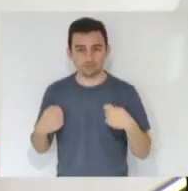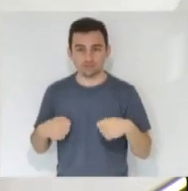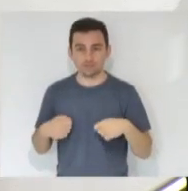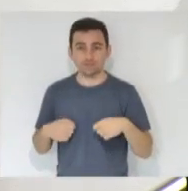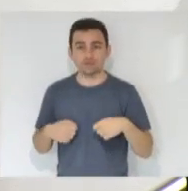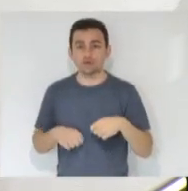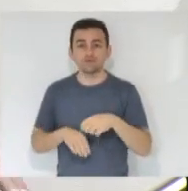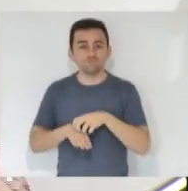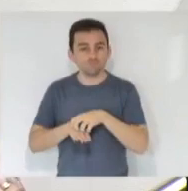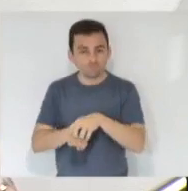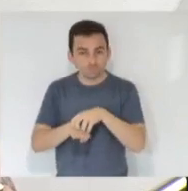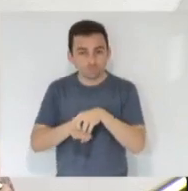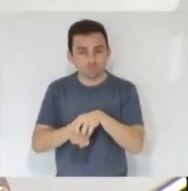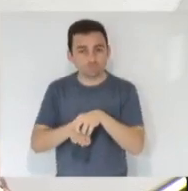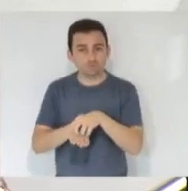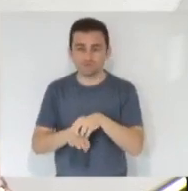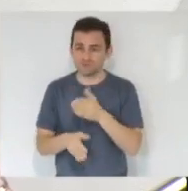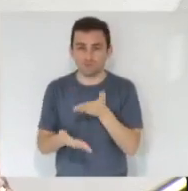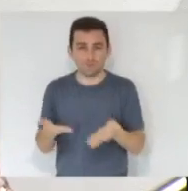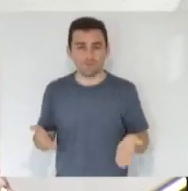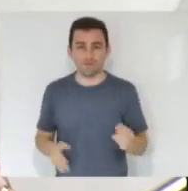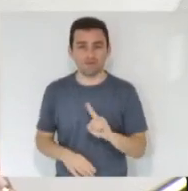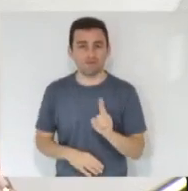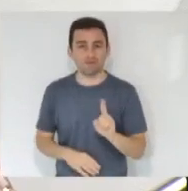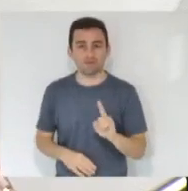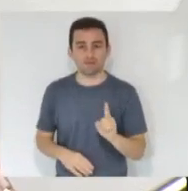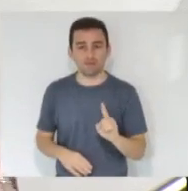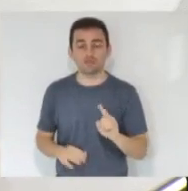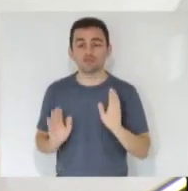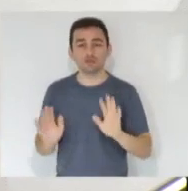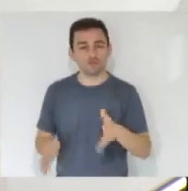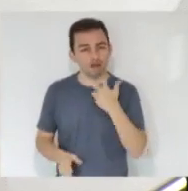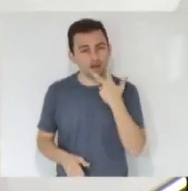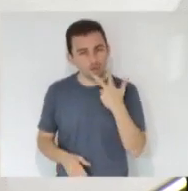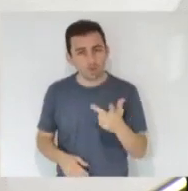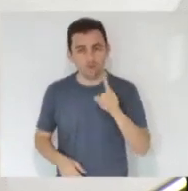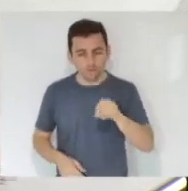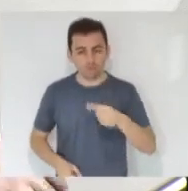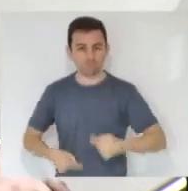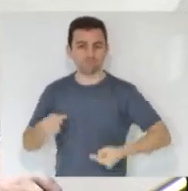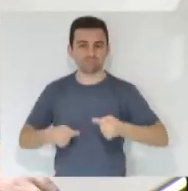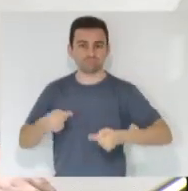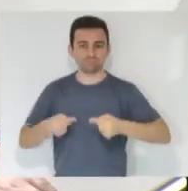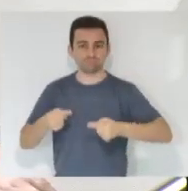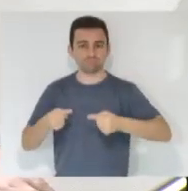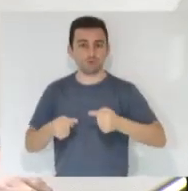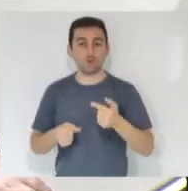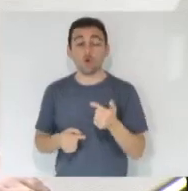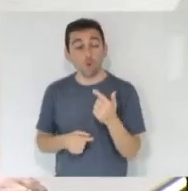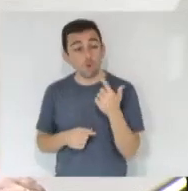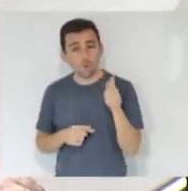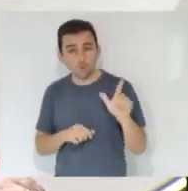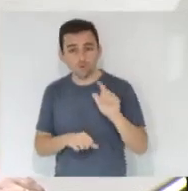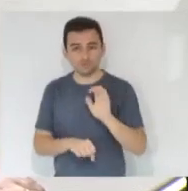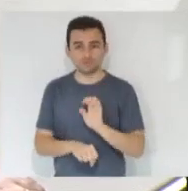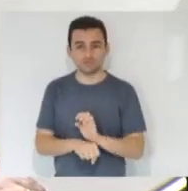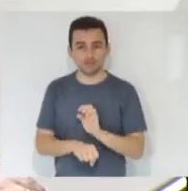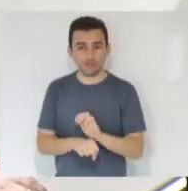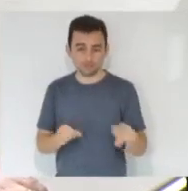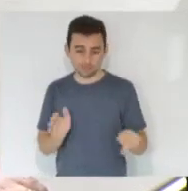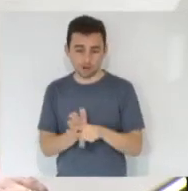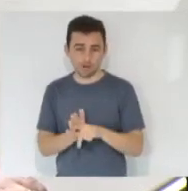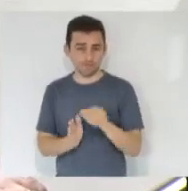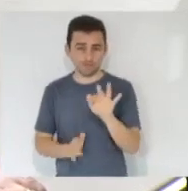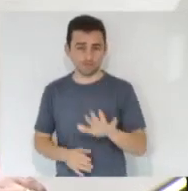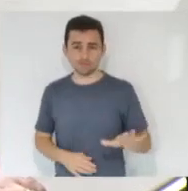para não perdermos aquilo que já foi dito por tantos deputados, competitividade, inclusive, com os outros estados da federação.